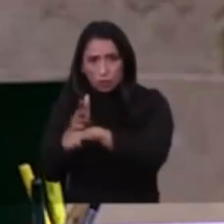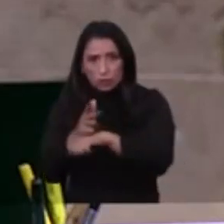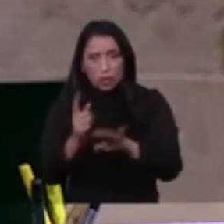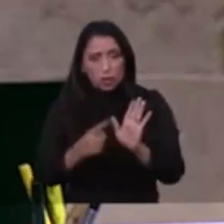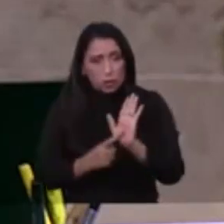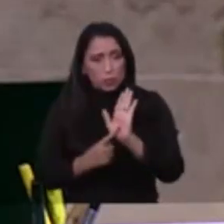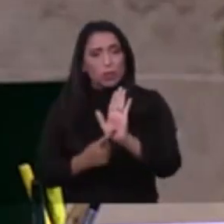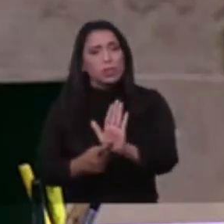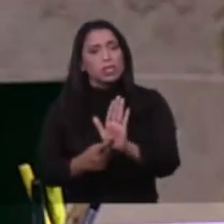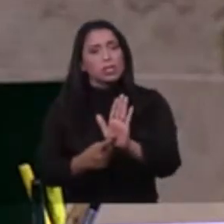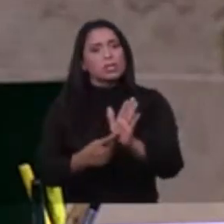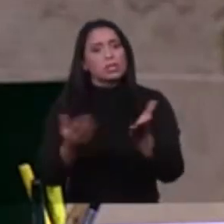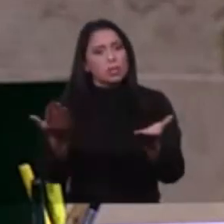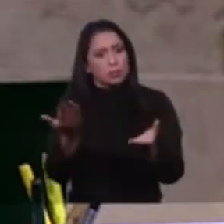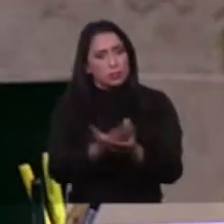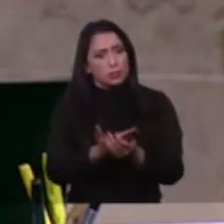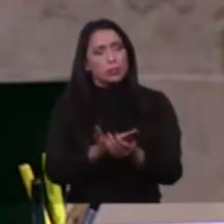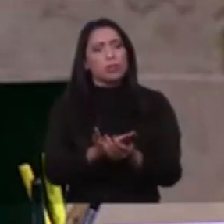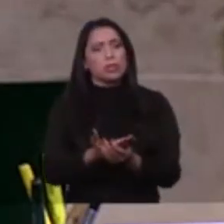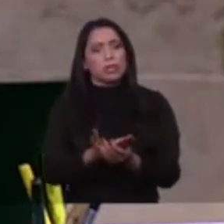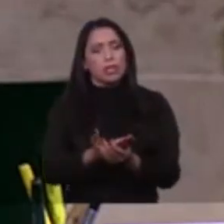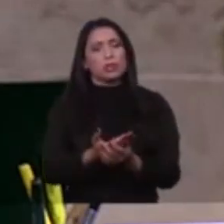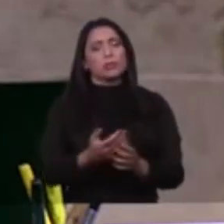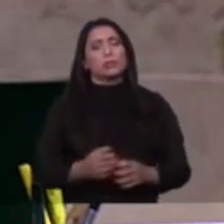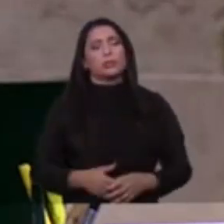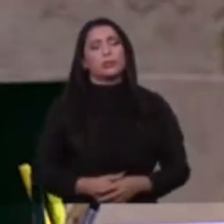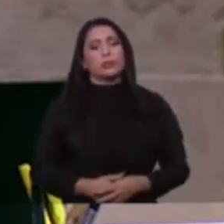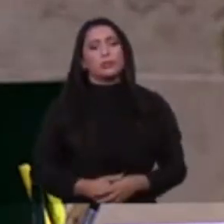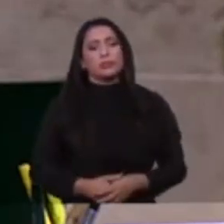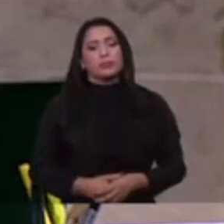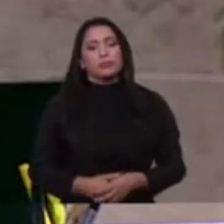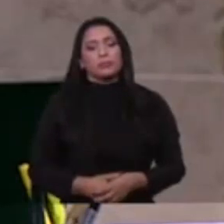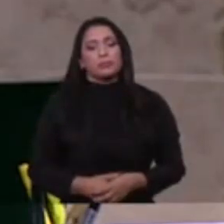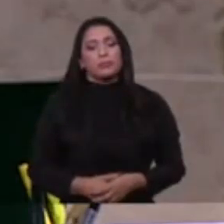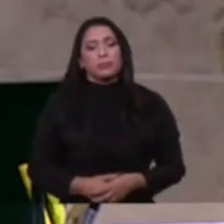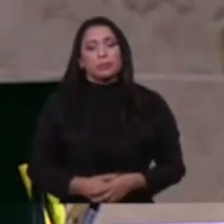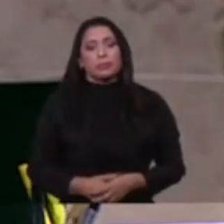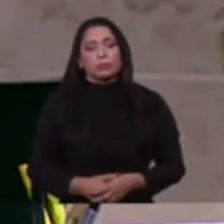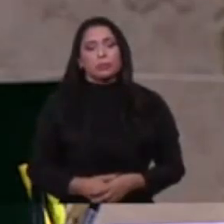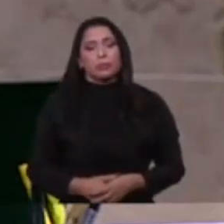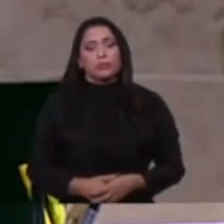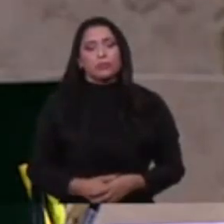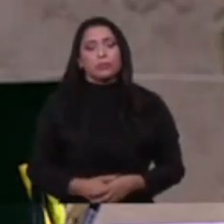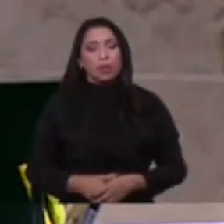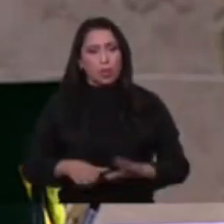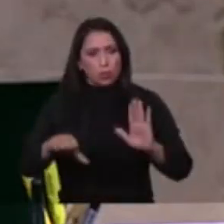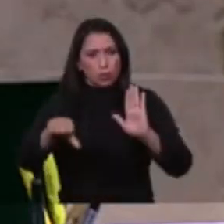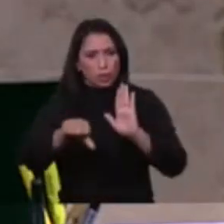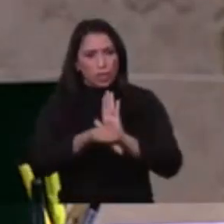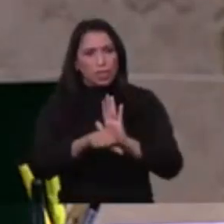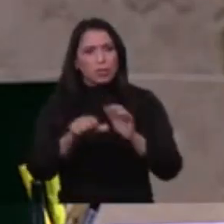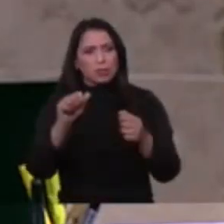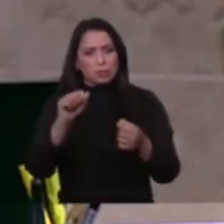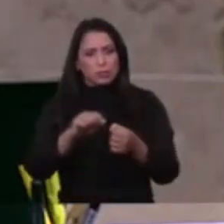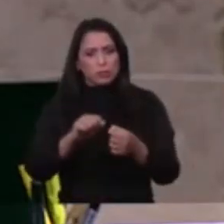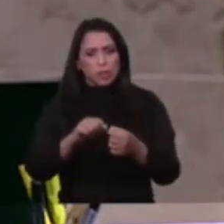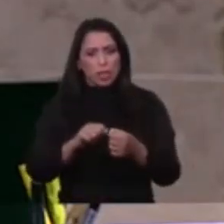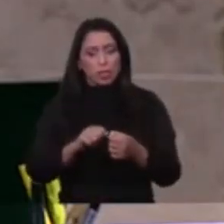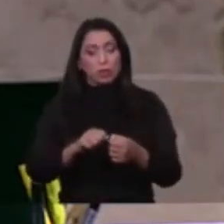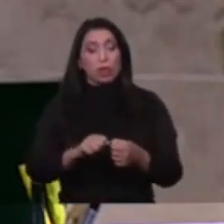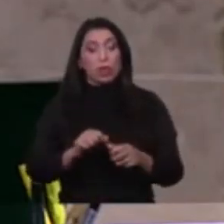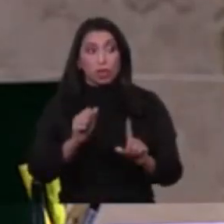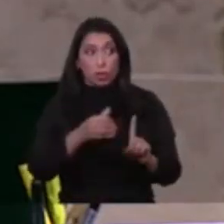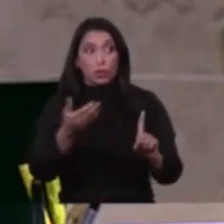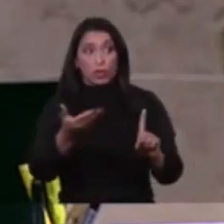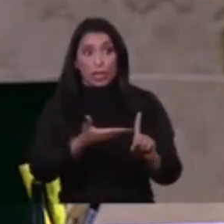nas alegações finais. A ação delituosa engendrada pelos agentes, da qual participou o